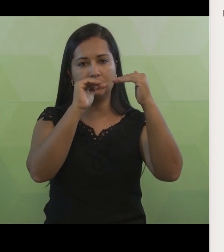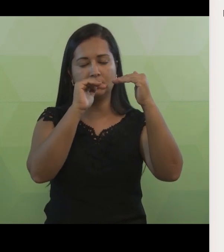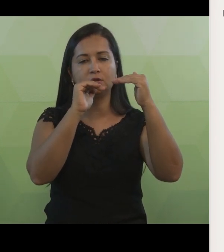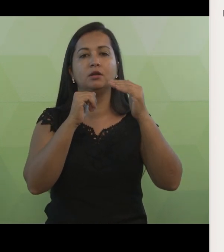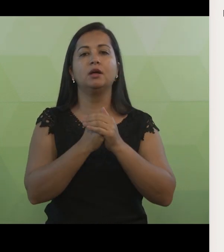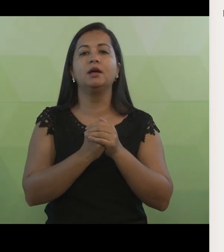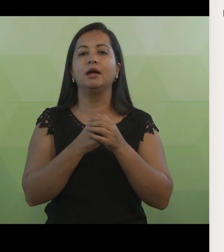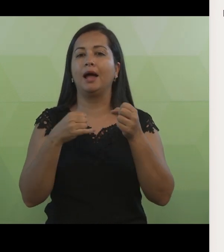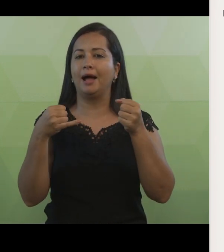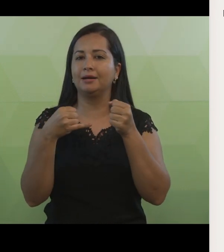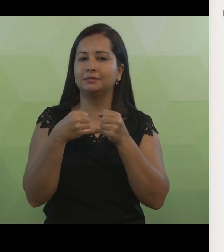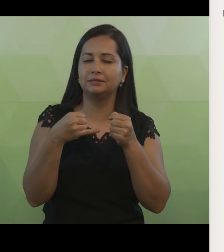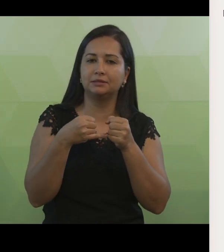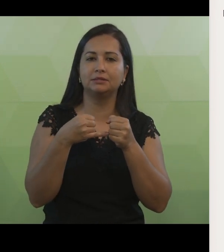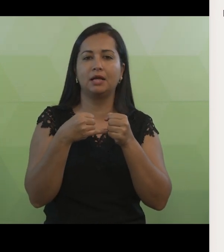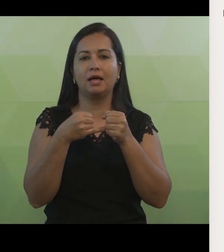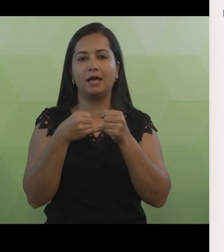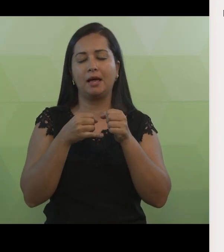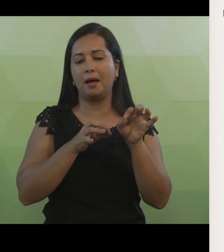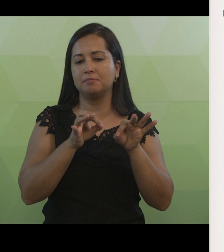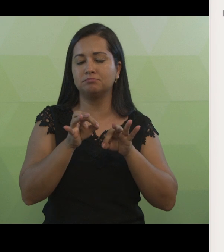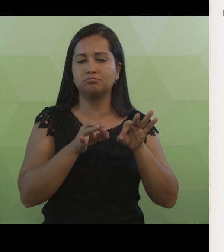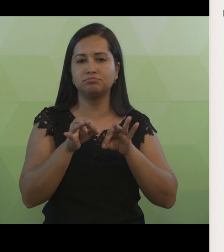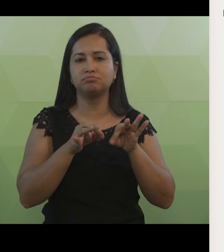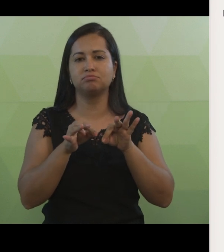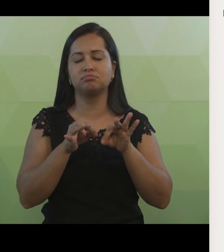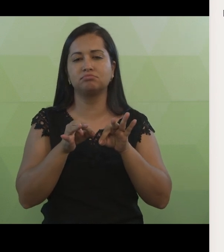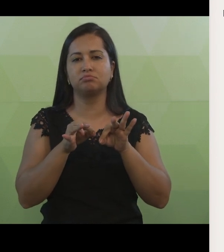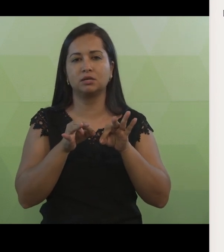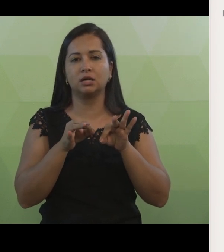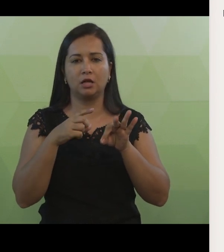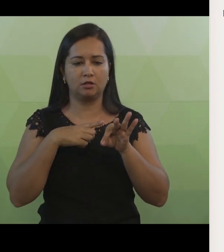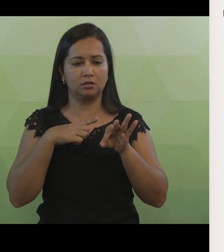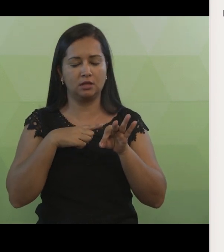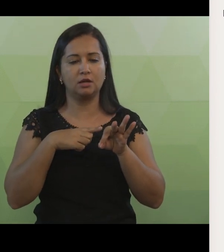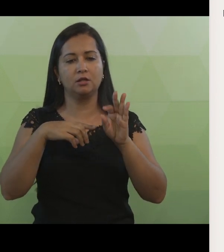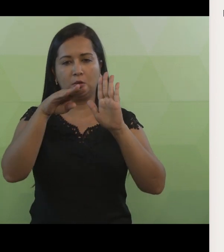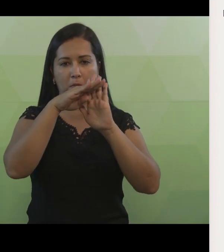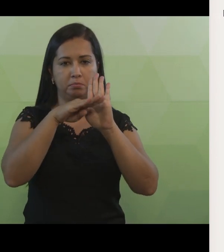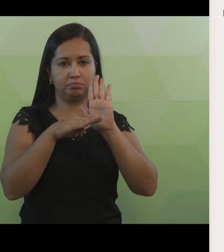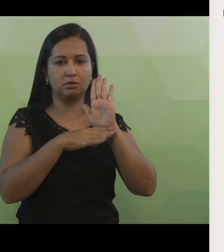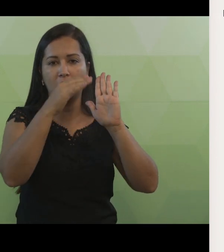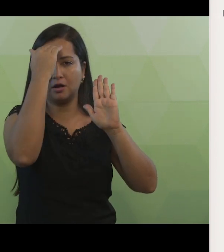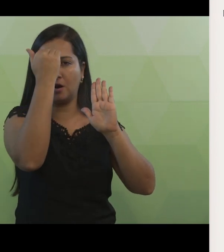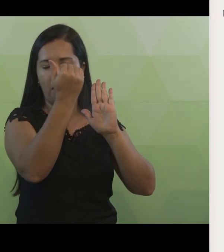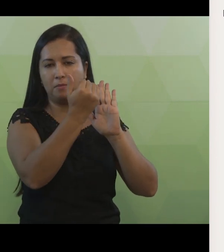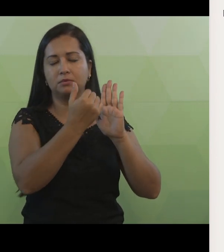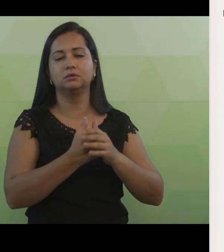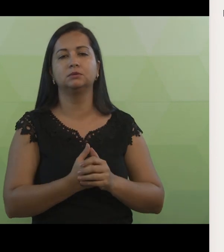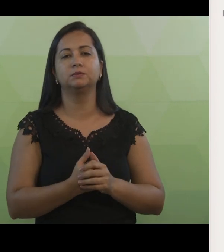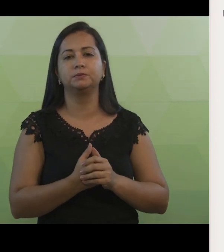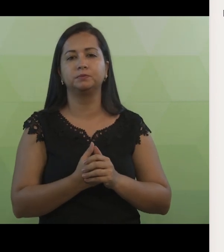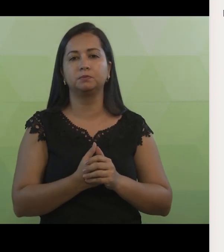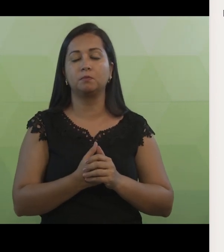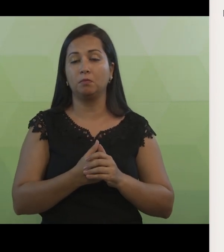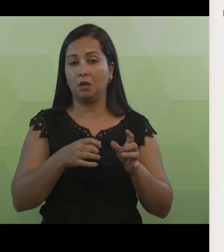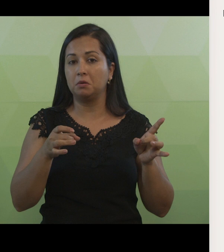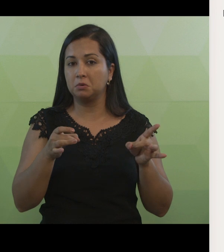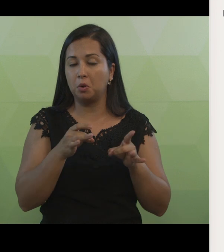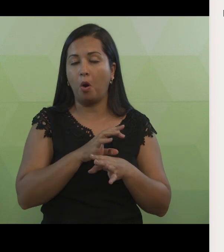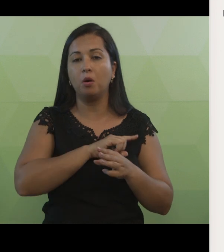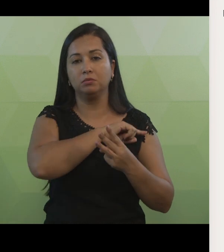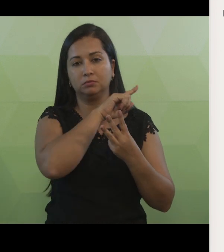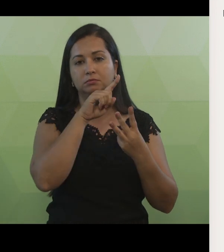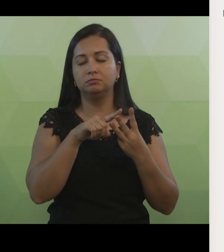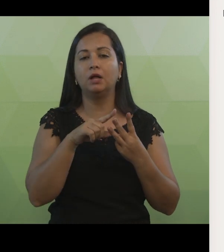onde os programadores produzem o código-fonte com base nos requisitos do projeto. Após o desenvolvimento de uma versão que